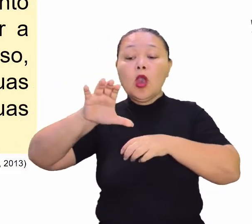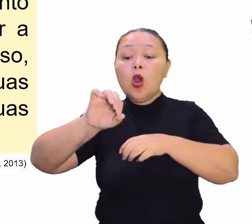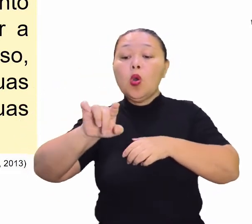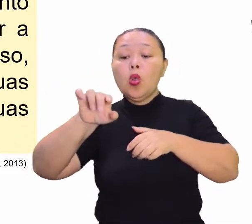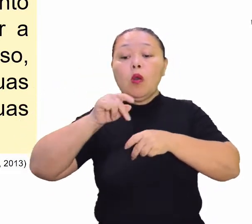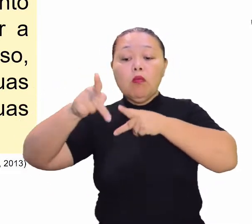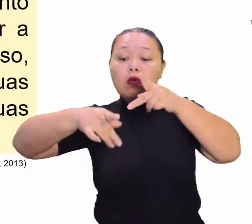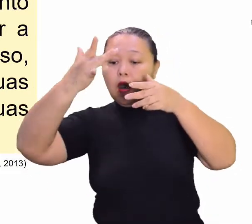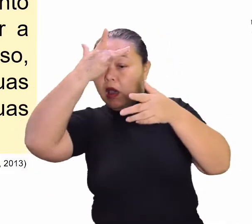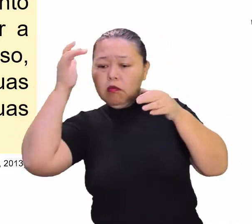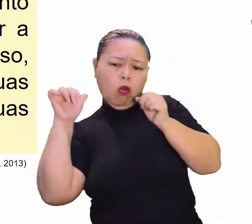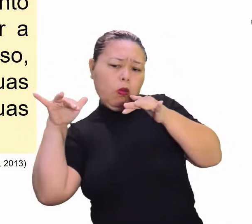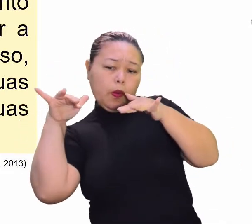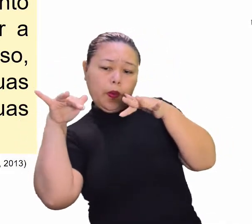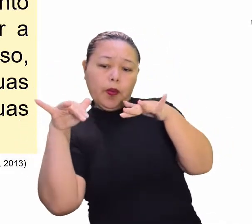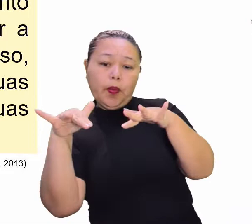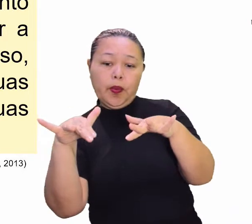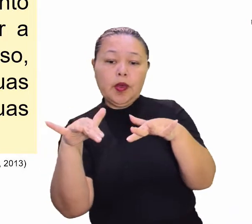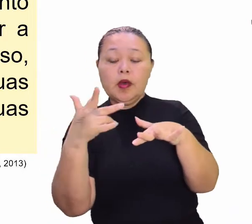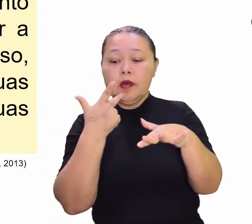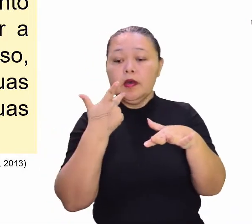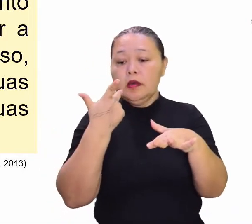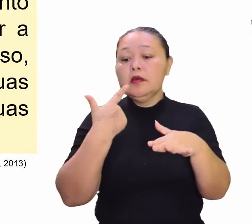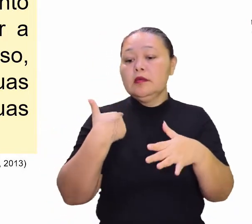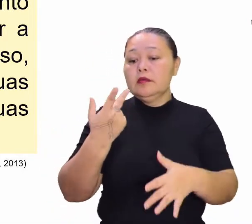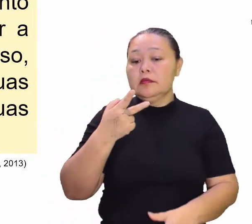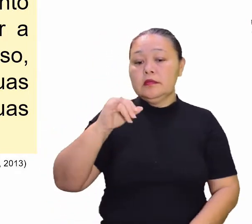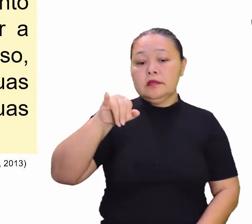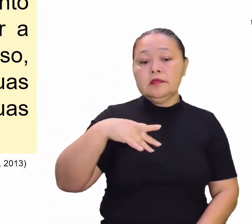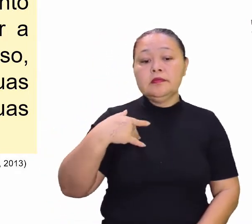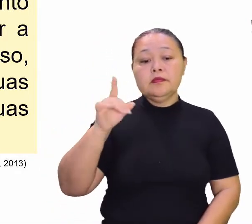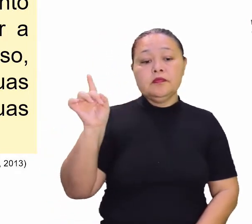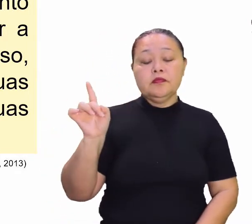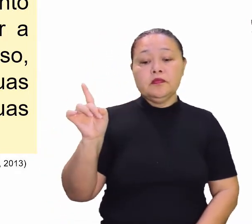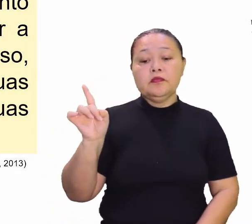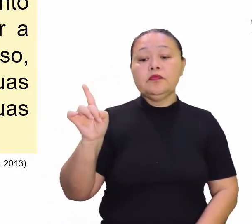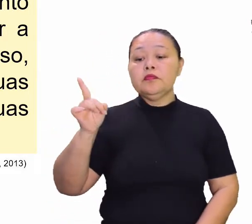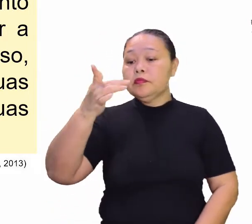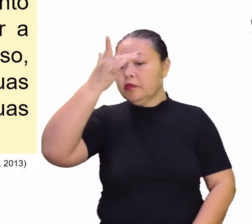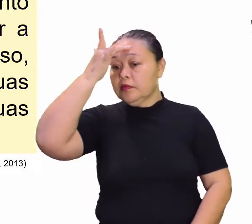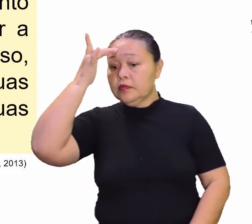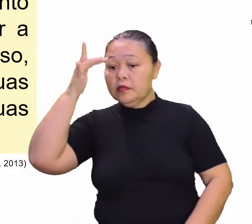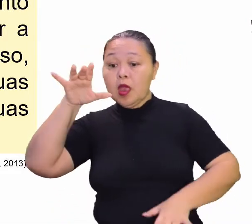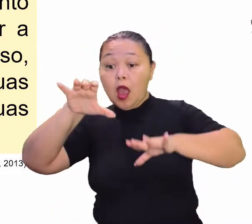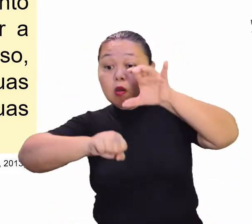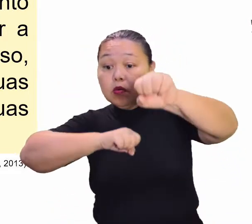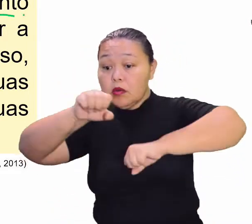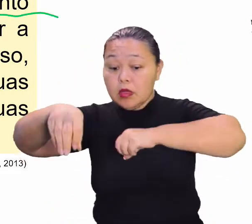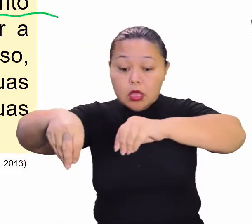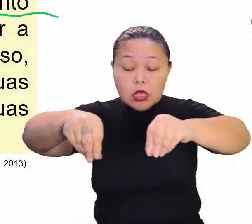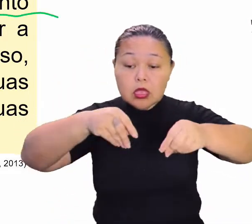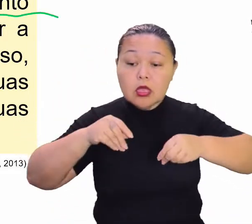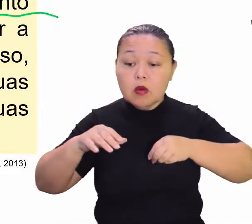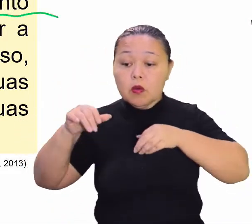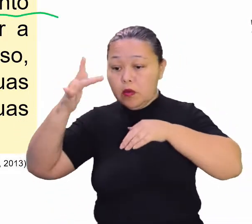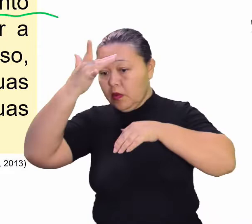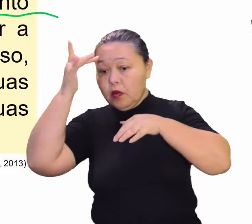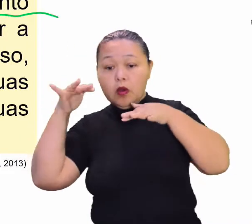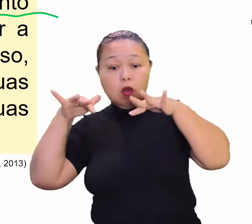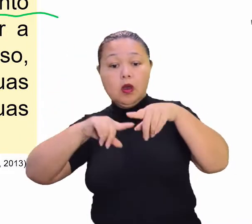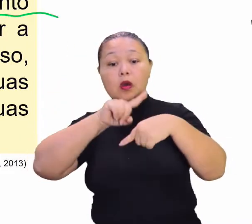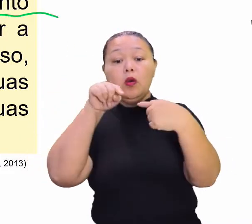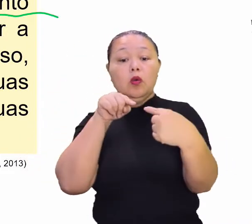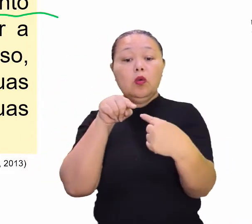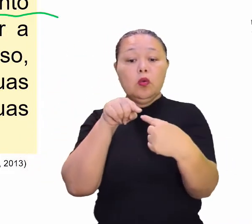de povoamento. Por isso que o professor Jorge falou há pouco que essa colônia de povoamento, ó, ela tinha um objetivo,